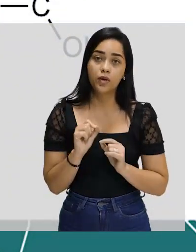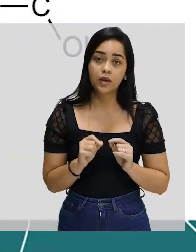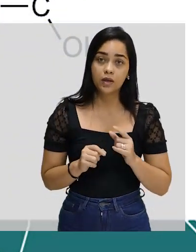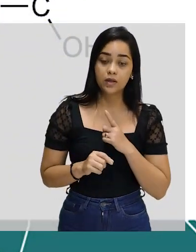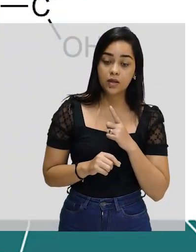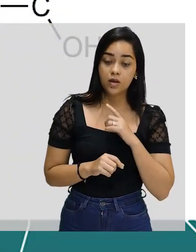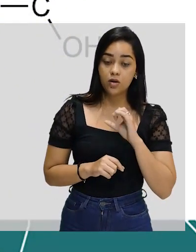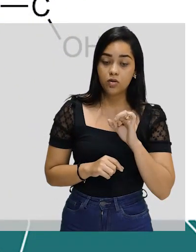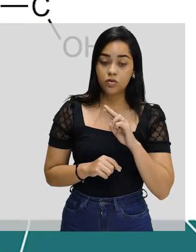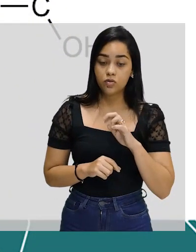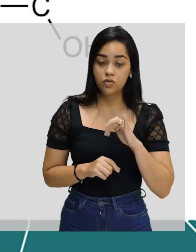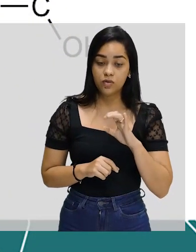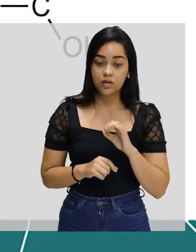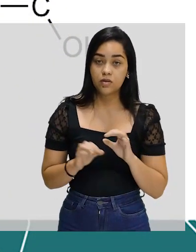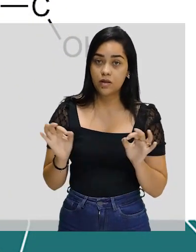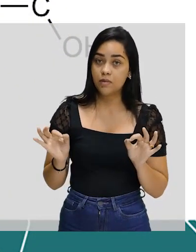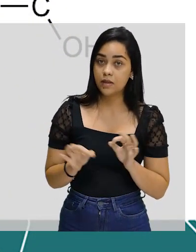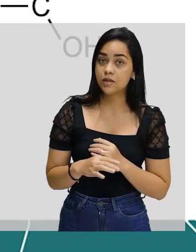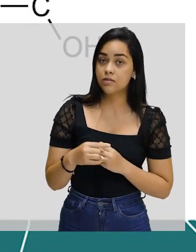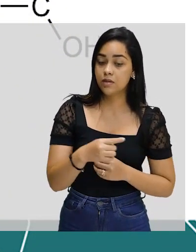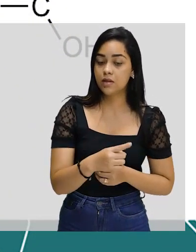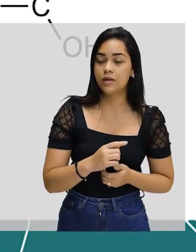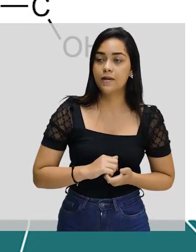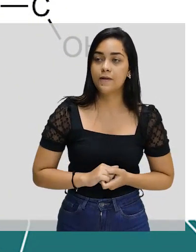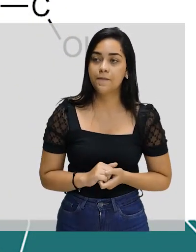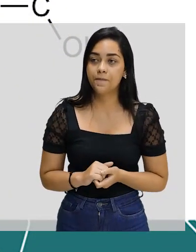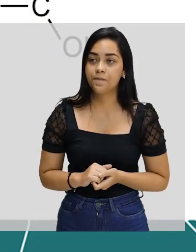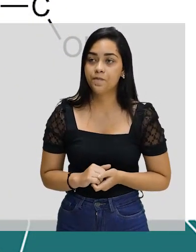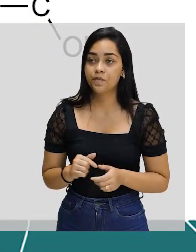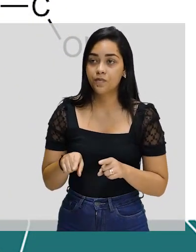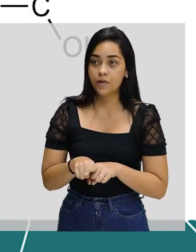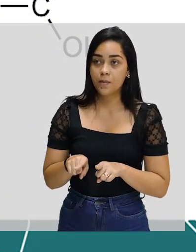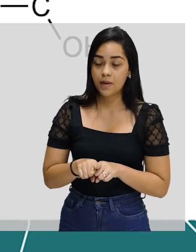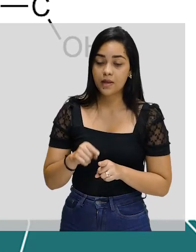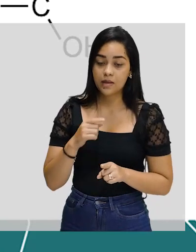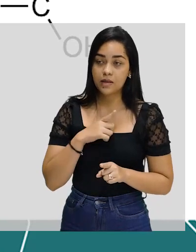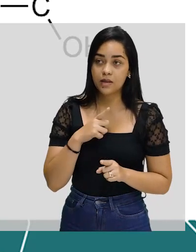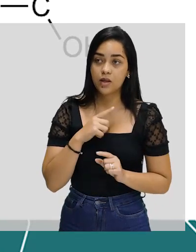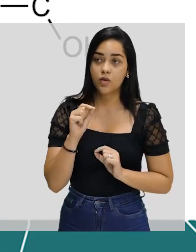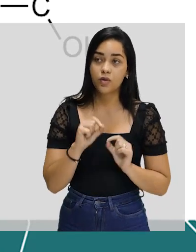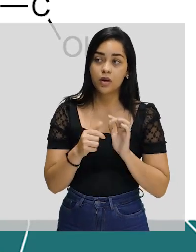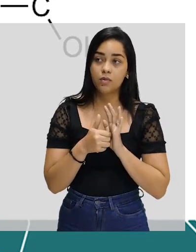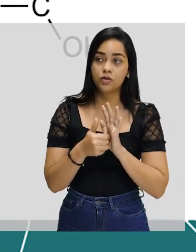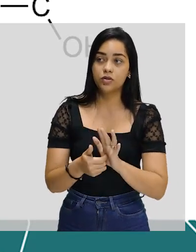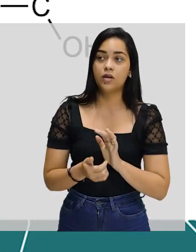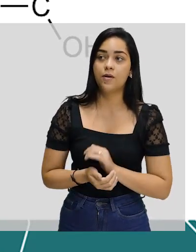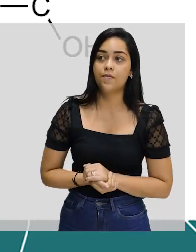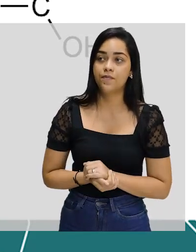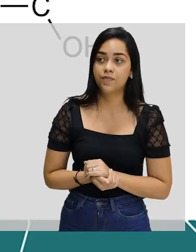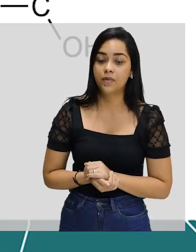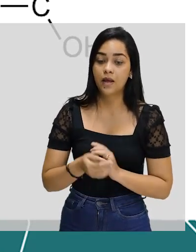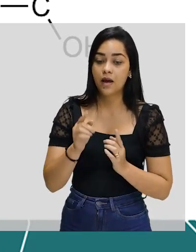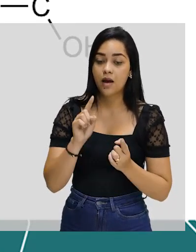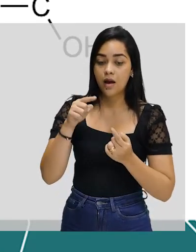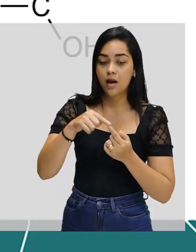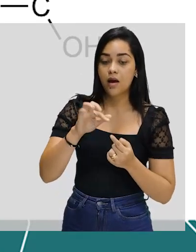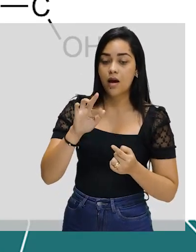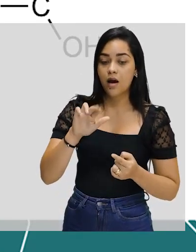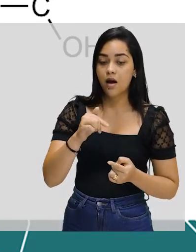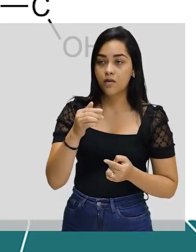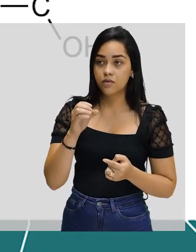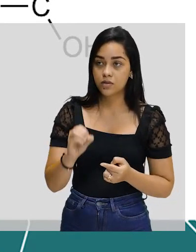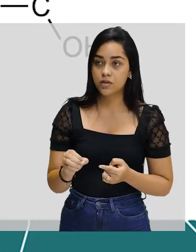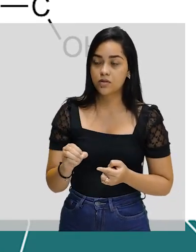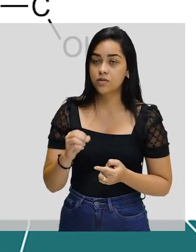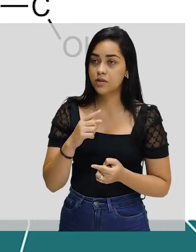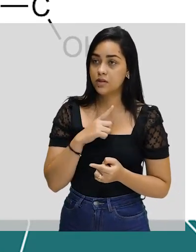o sufixo, a terminação, certo? E a terminação, ela vai indicar o quê? A função a